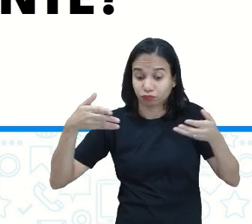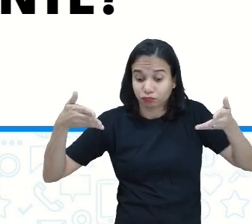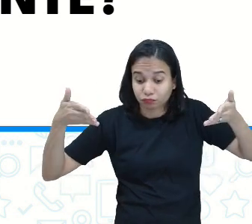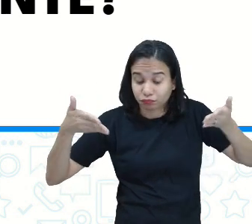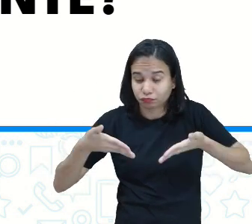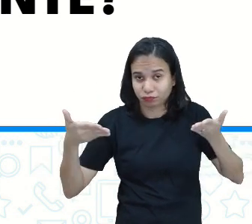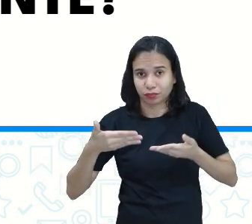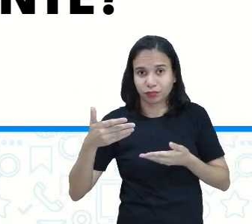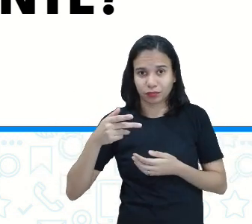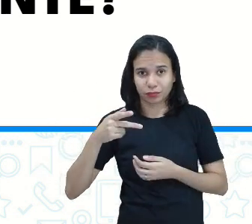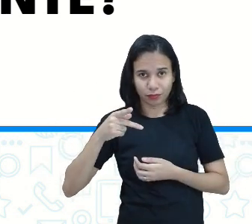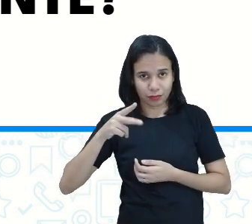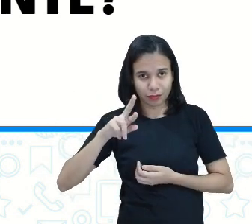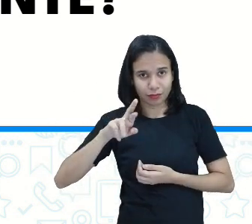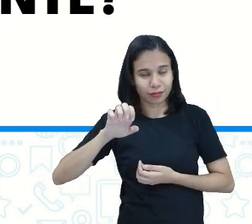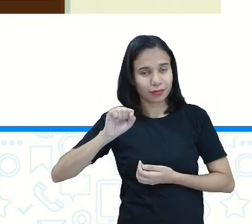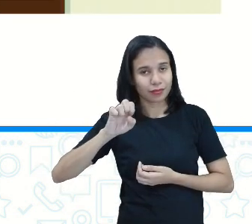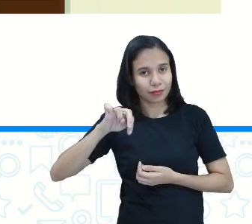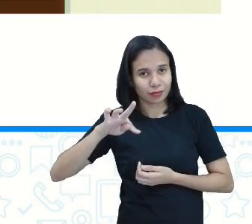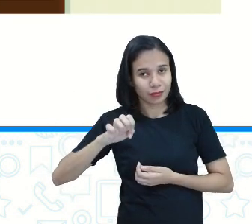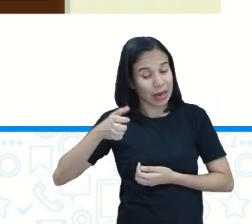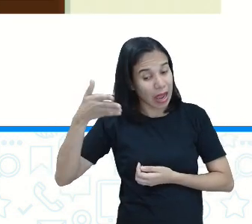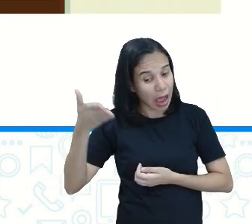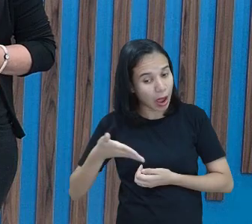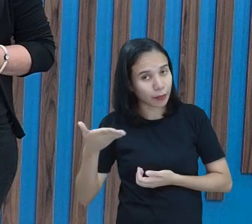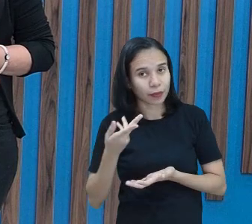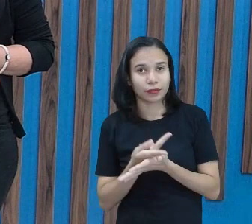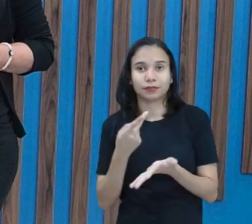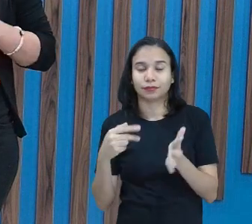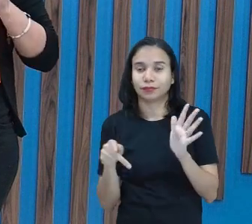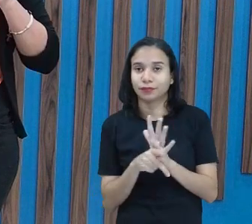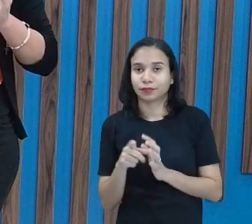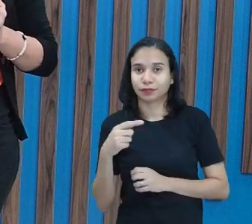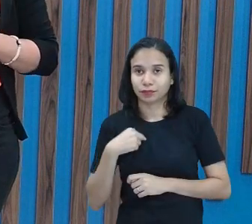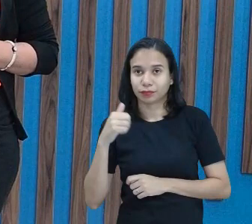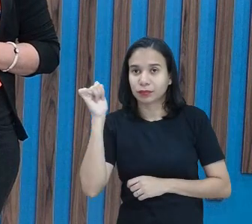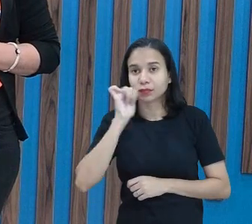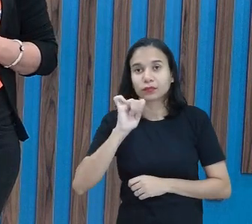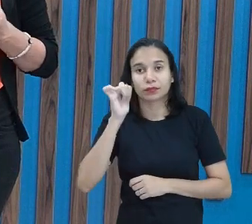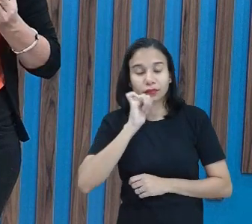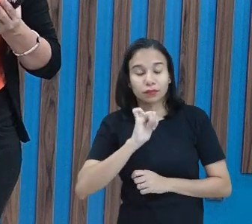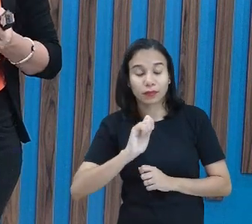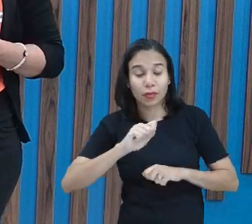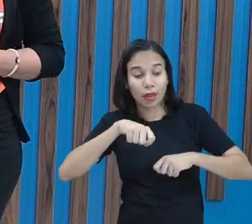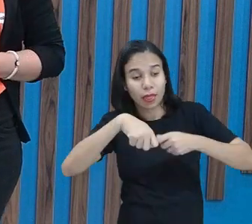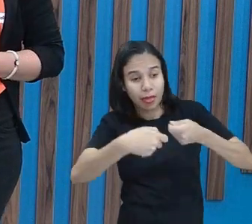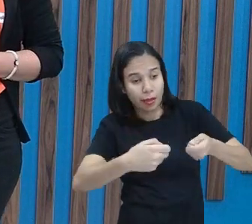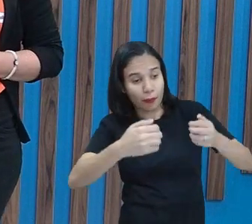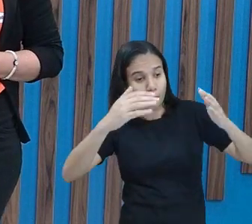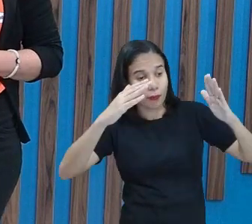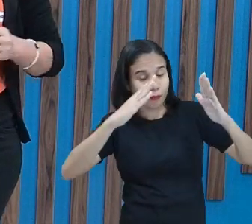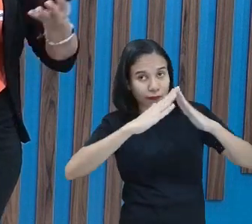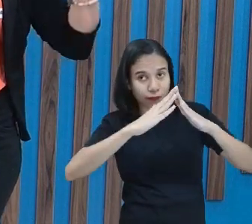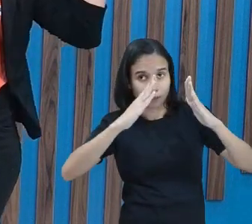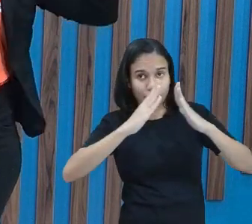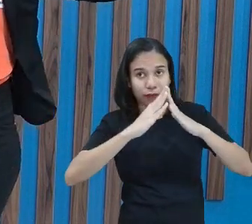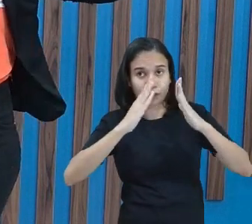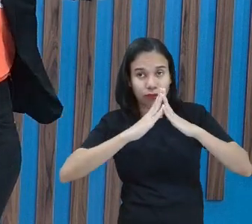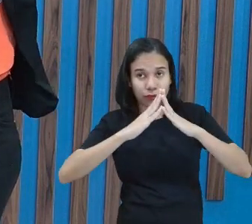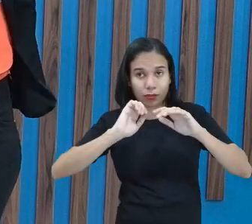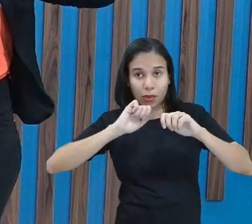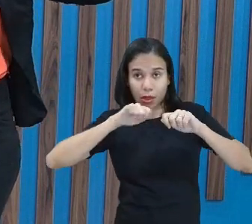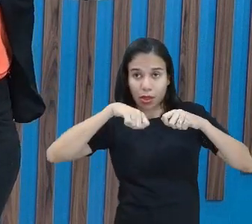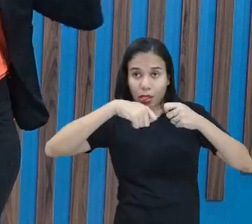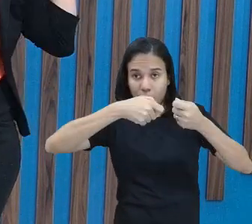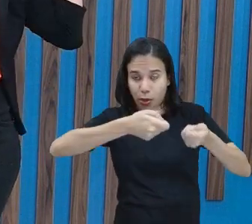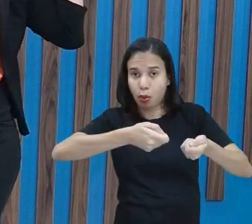presente? Está acontecendo agora, nesse exato momento. Sasha lhe deu uma casa.